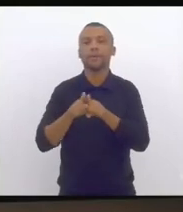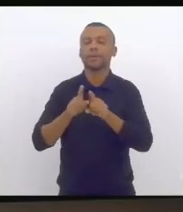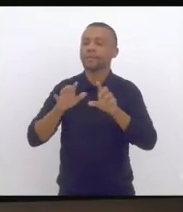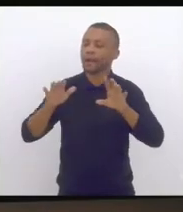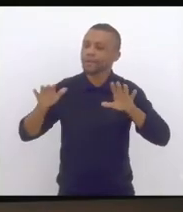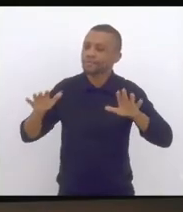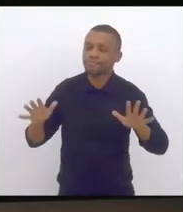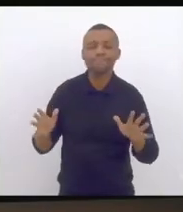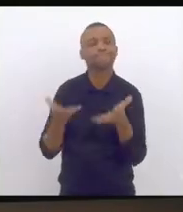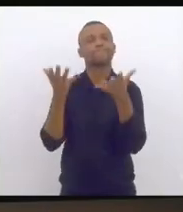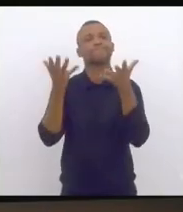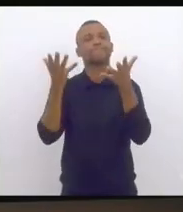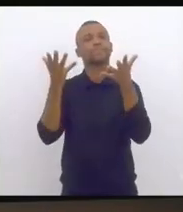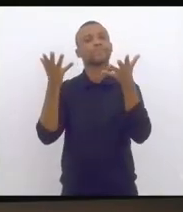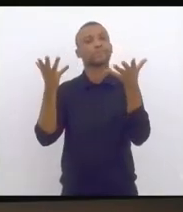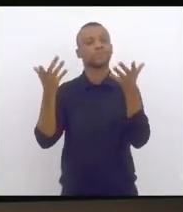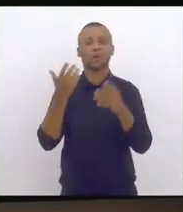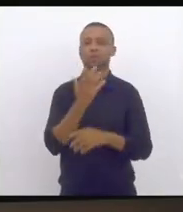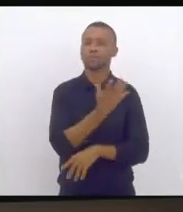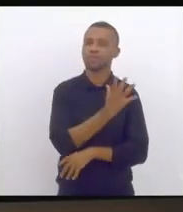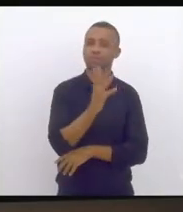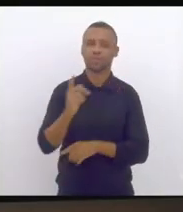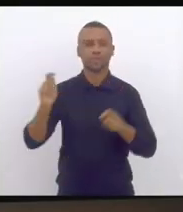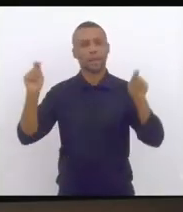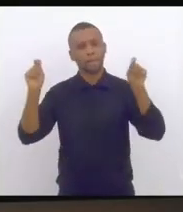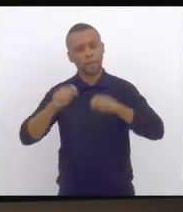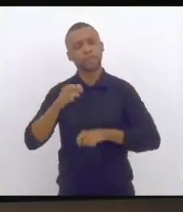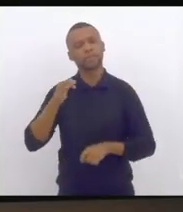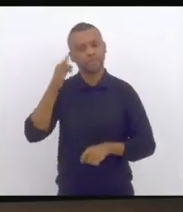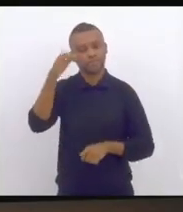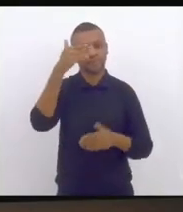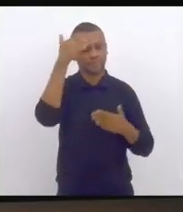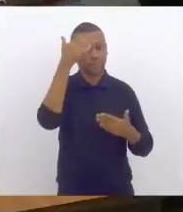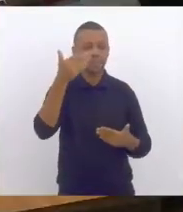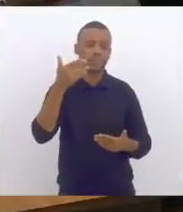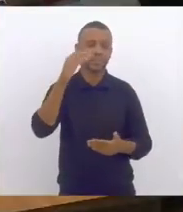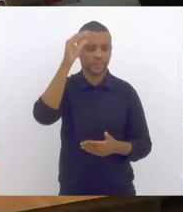do nosso meio ambiente, da possibilidade de futuro. Obrigada, Tia Ju.